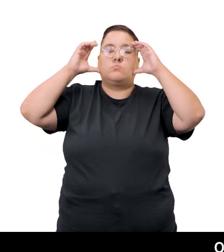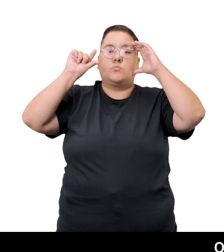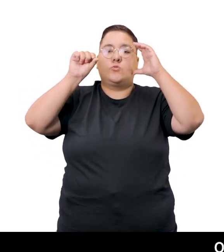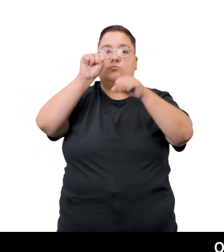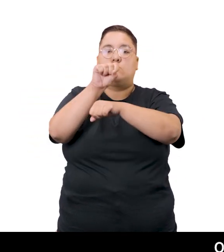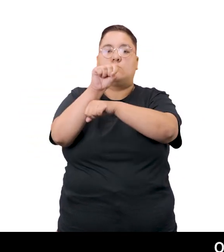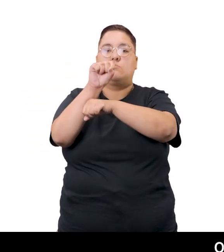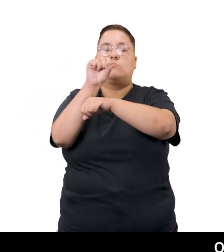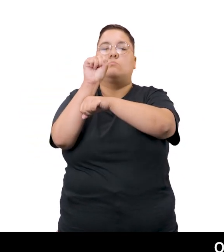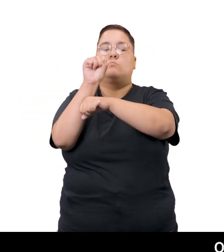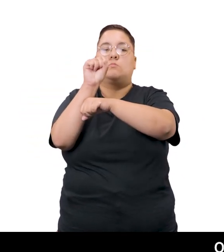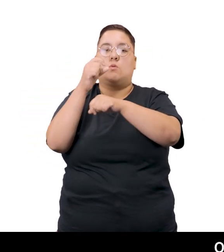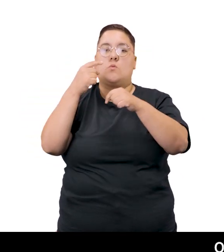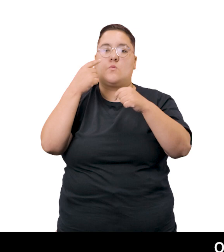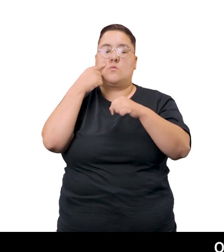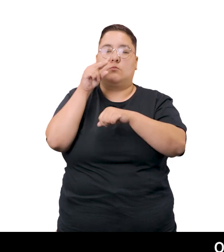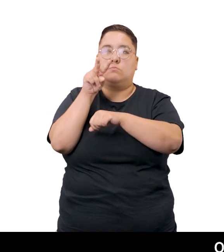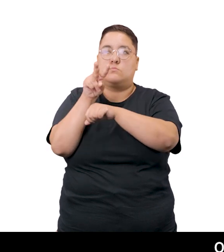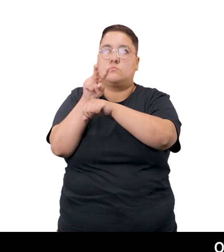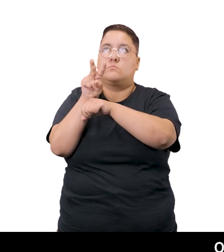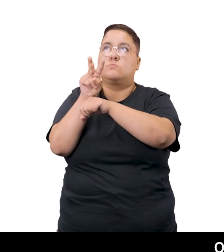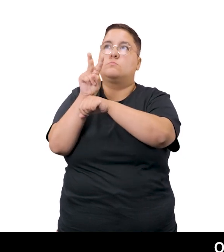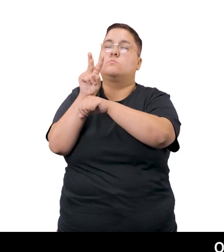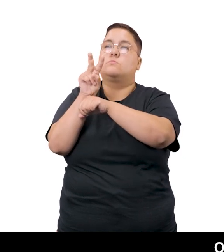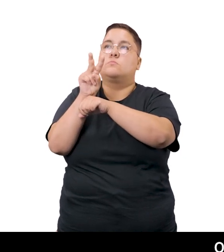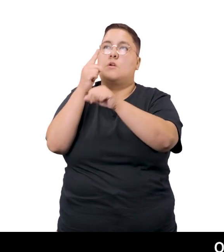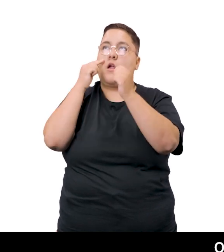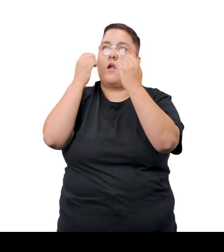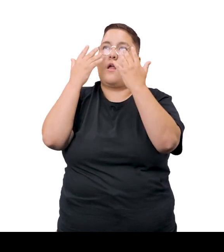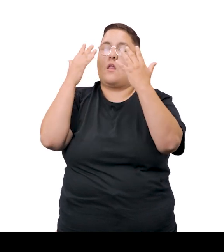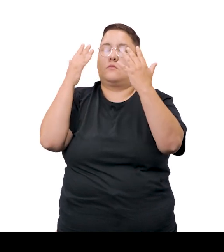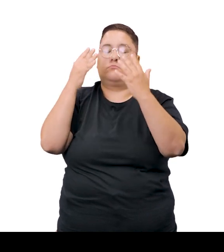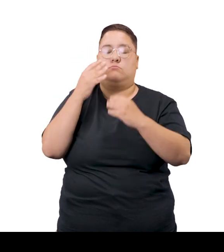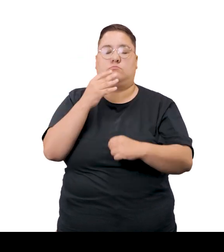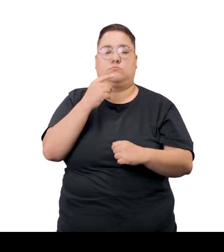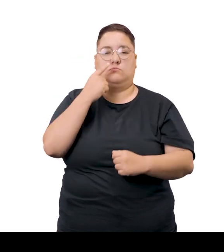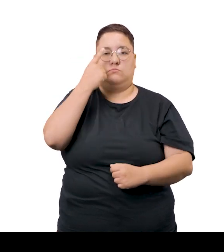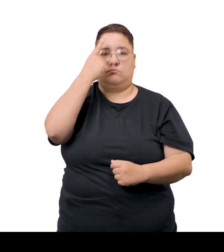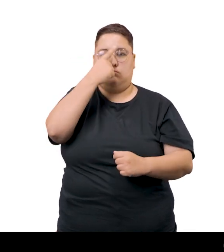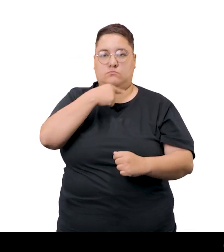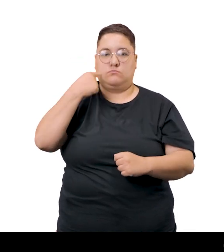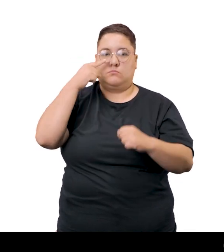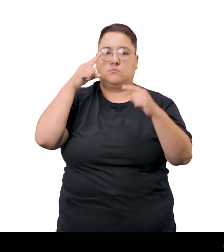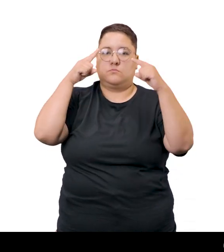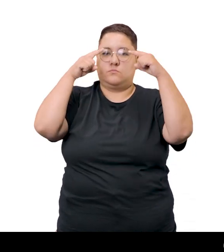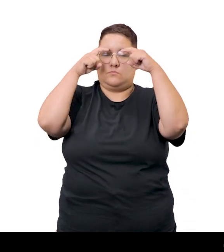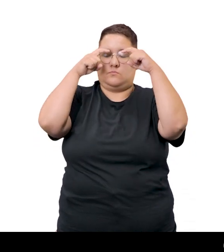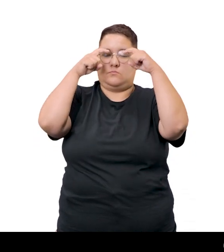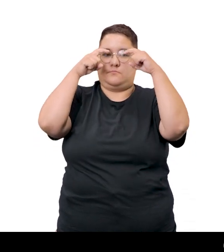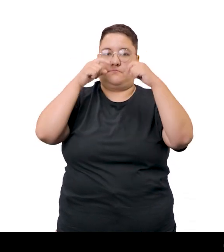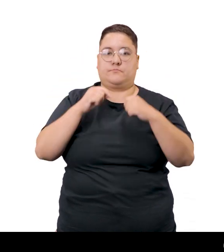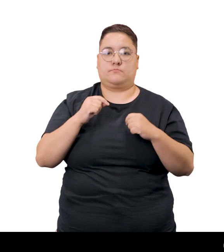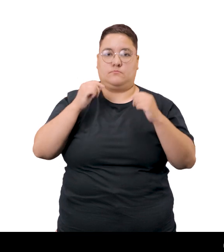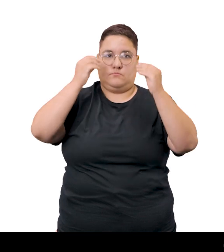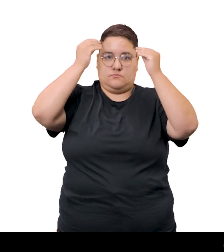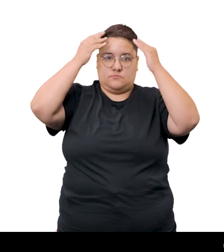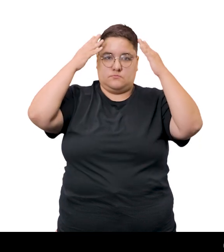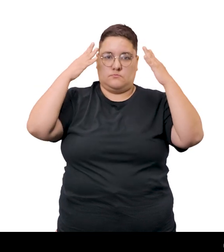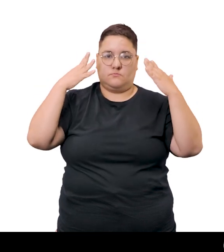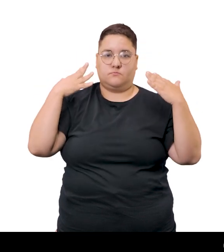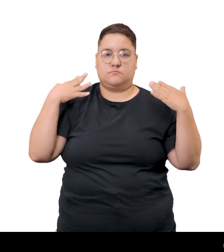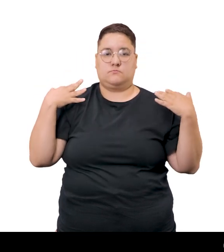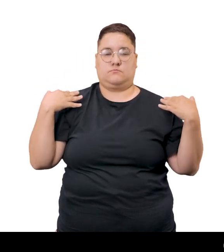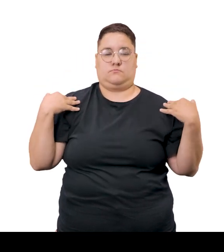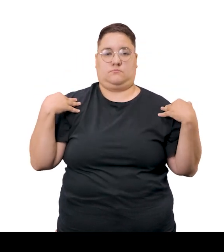os olhos claros voltados para cima e a expressão séria. Os cabelos escuros caem soltos na altura